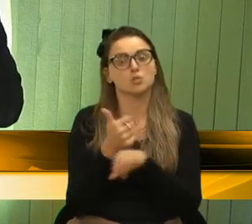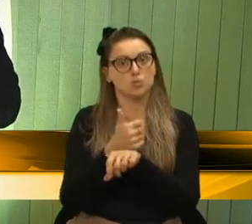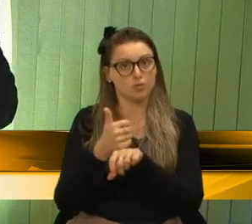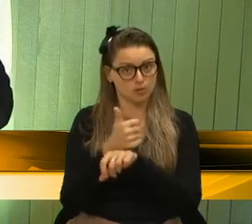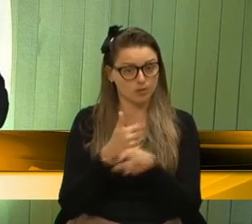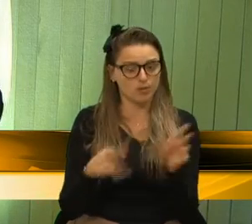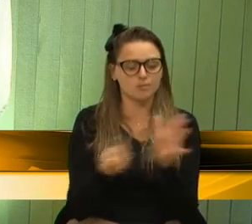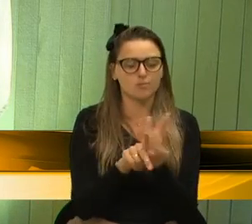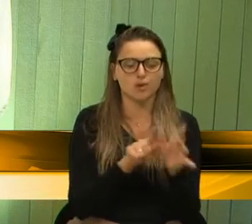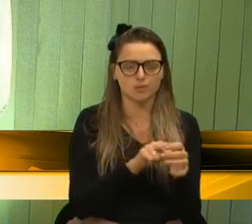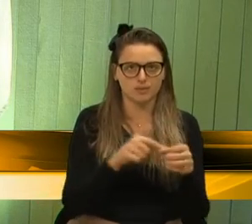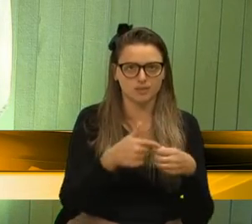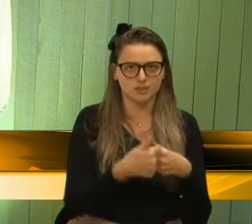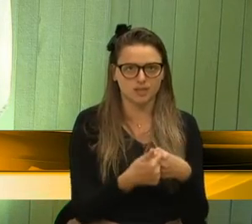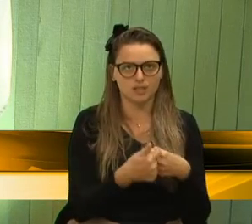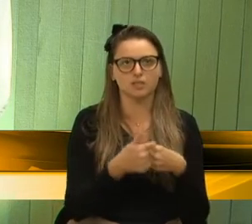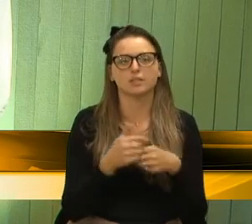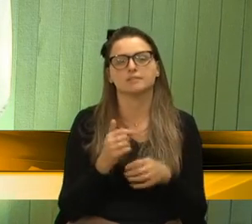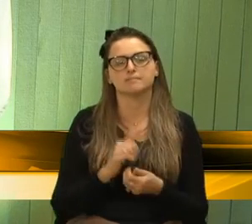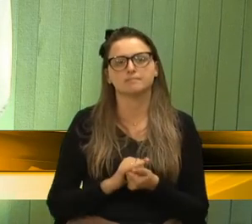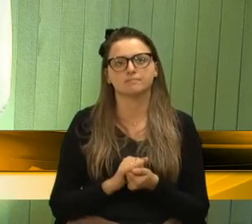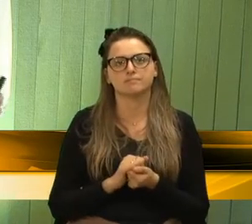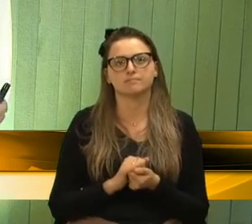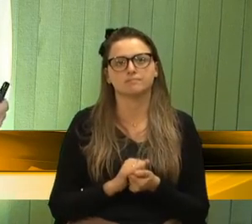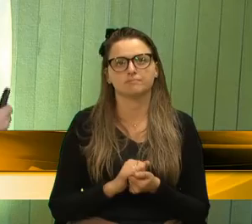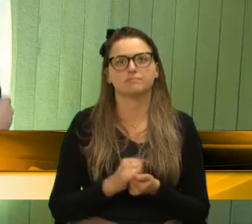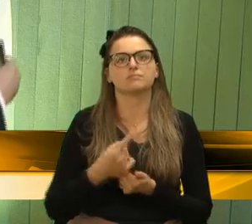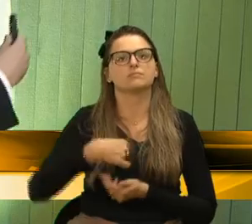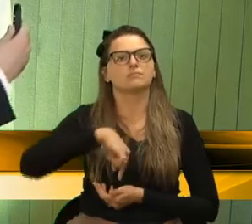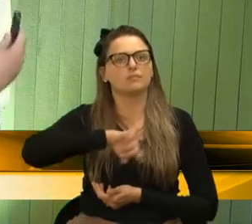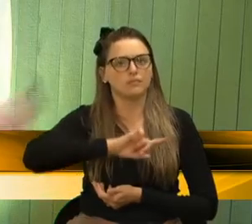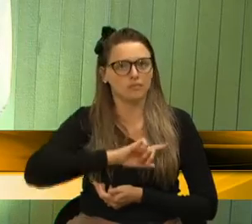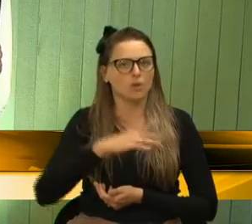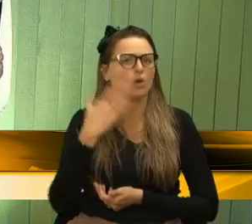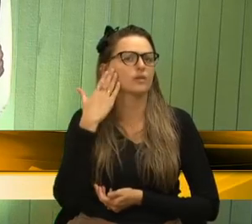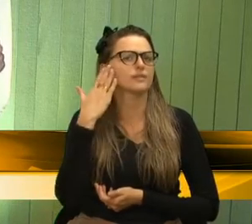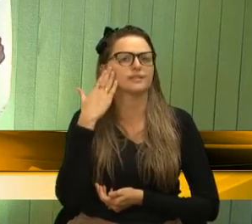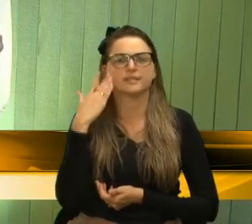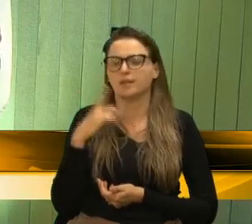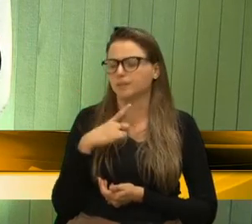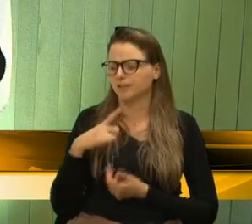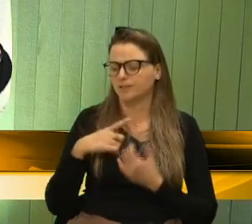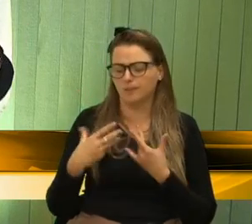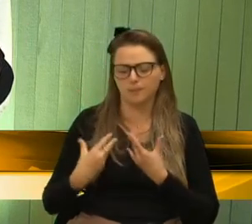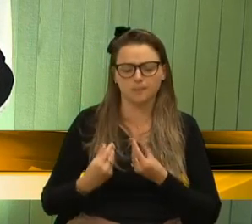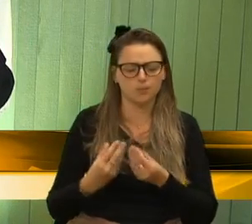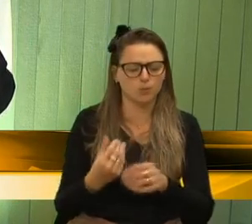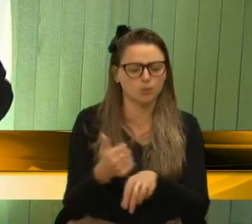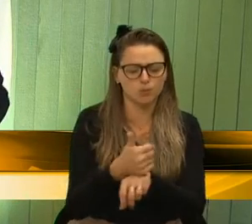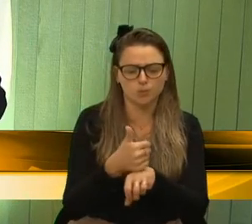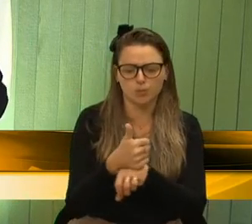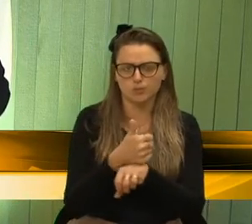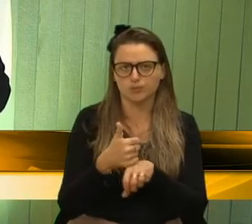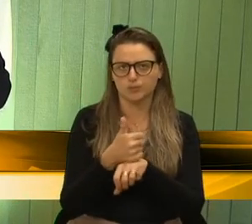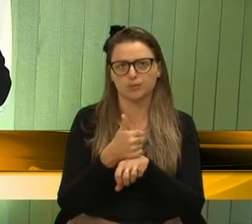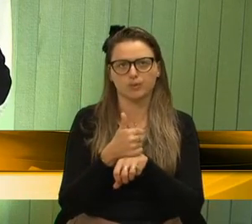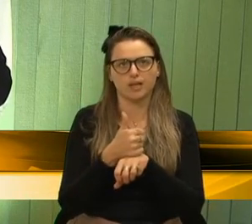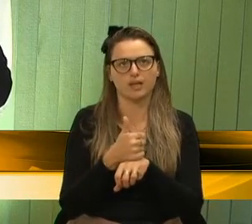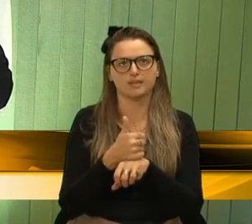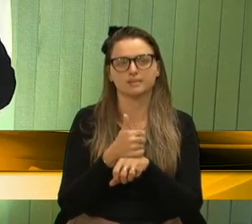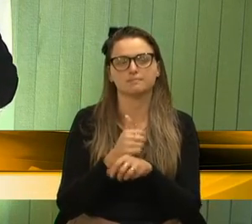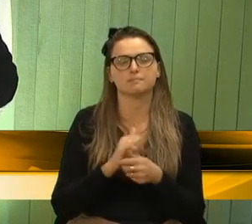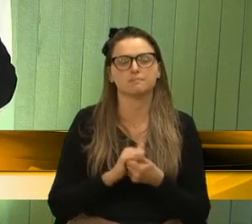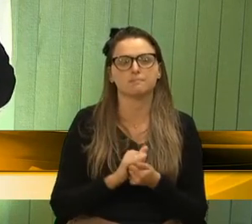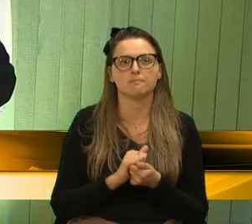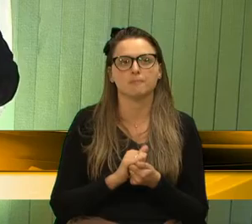né, com obras da cidade. Então, nós sabemos que são muitos artistas, tem muita produção artística e cultural na nossa